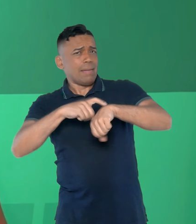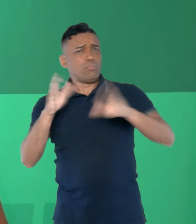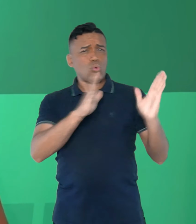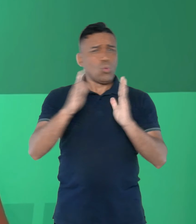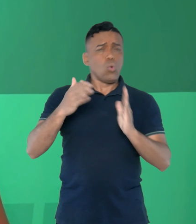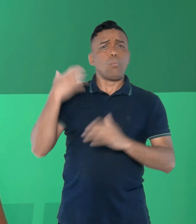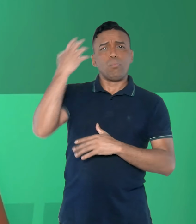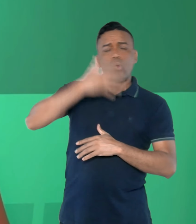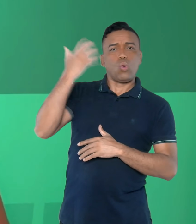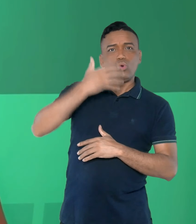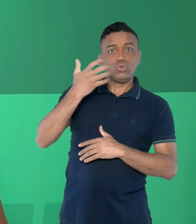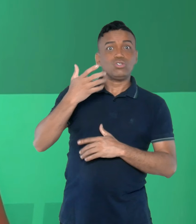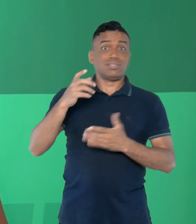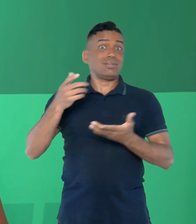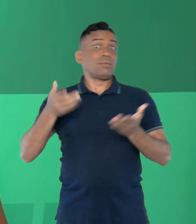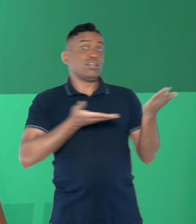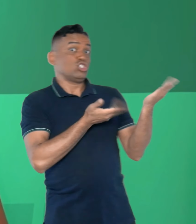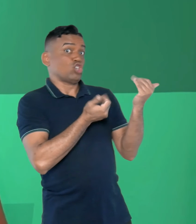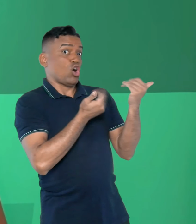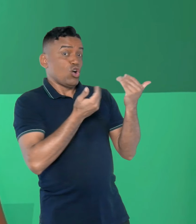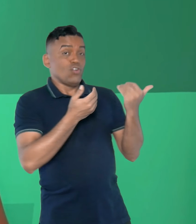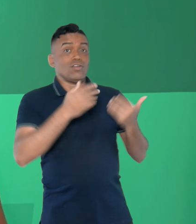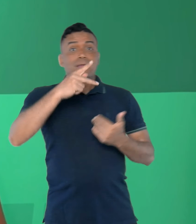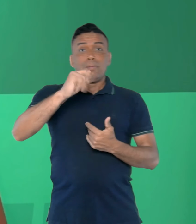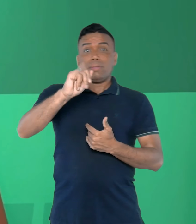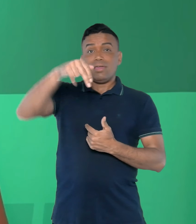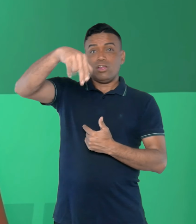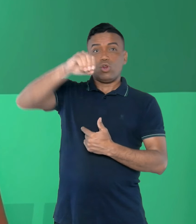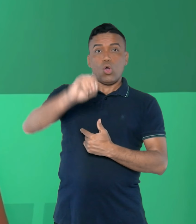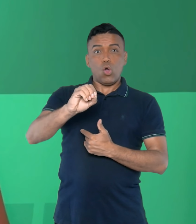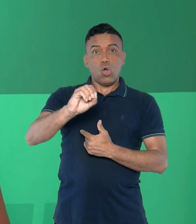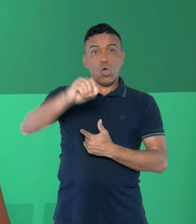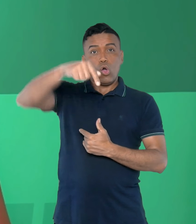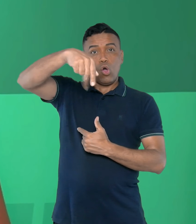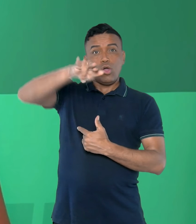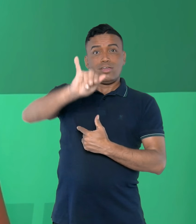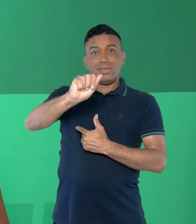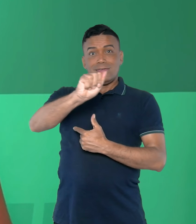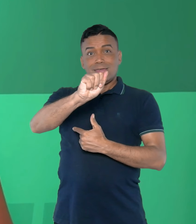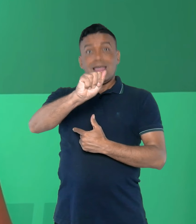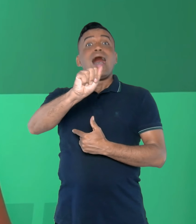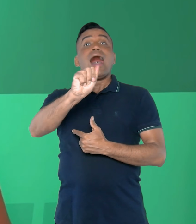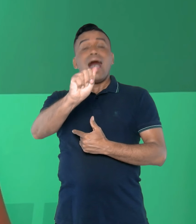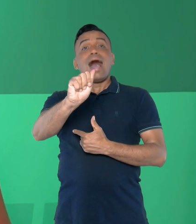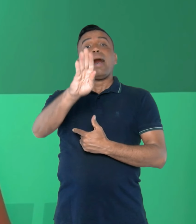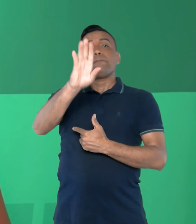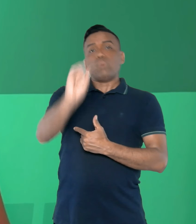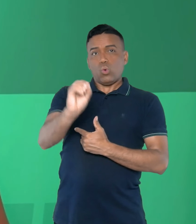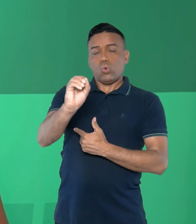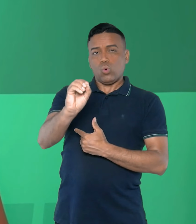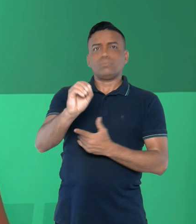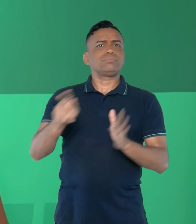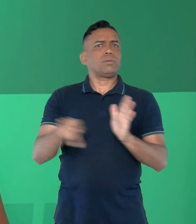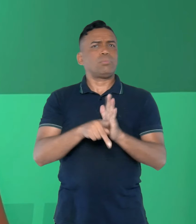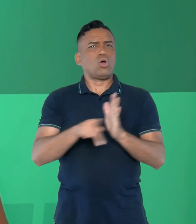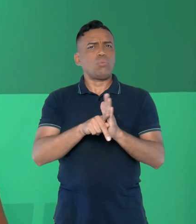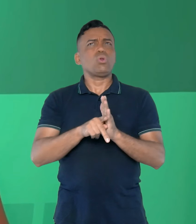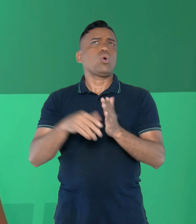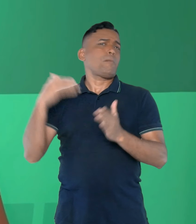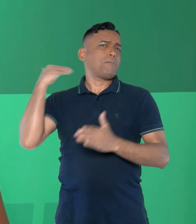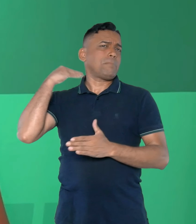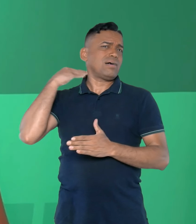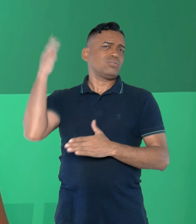juvenil Pinocchiabo, que é esses 2 que a gente vai falar aqui hoje. Após uma carreira no Banco do Brasil, onde atuou até sua aposentadoria,